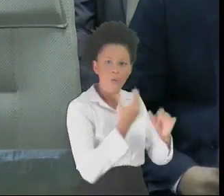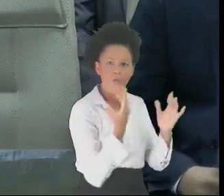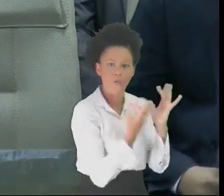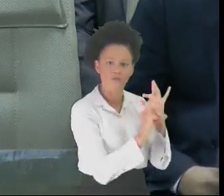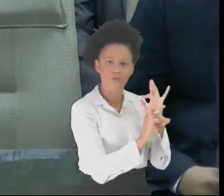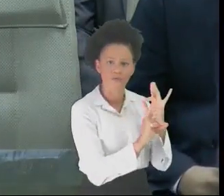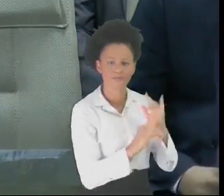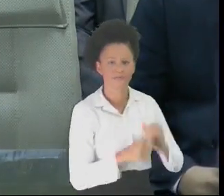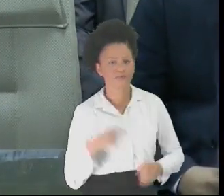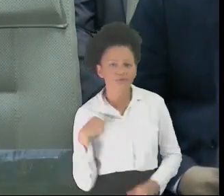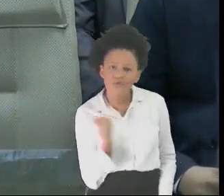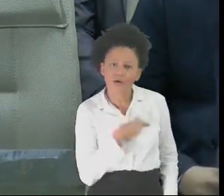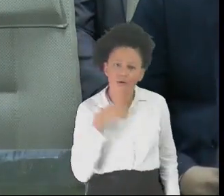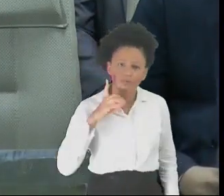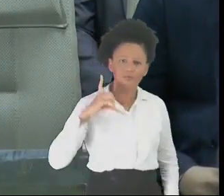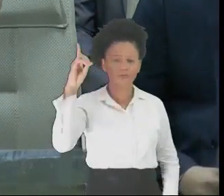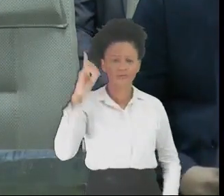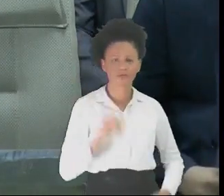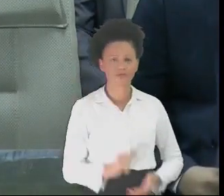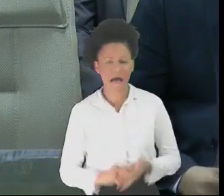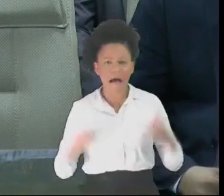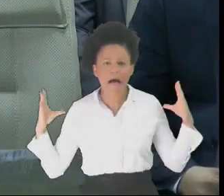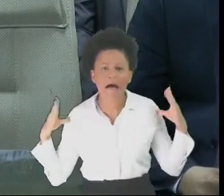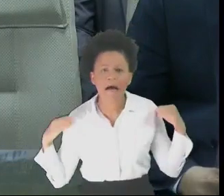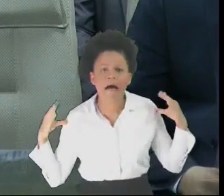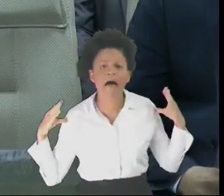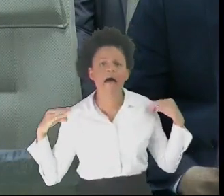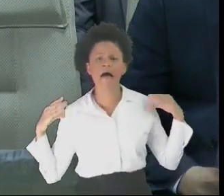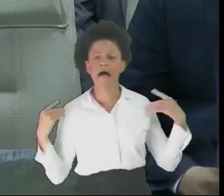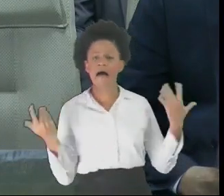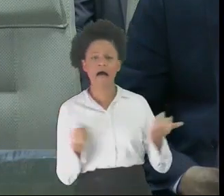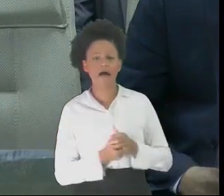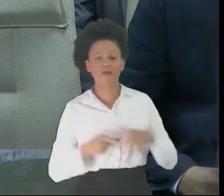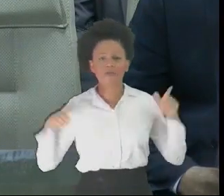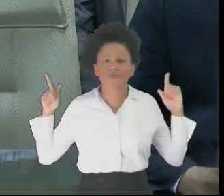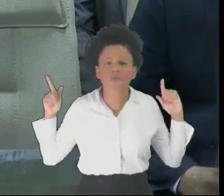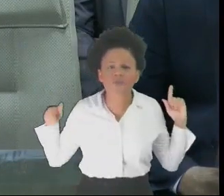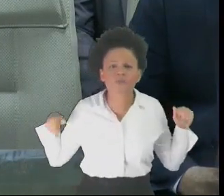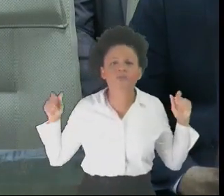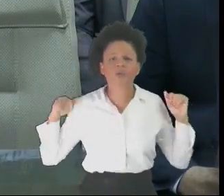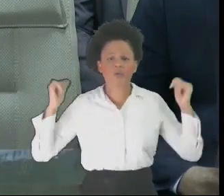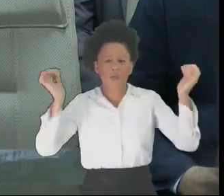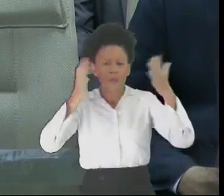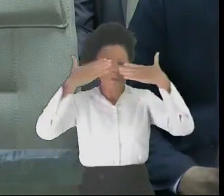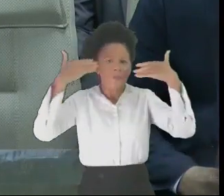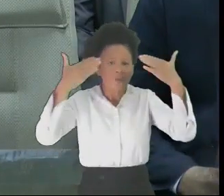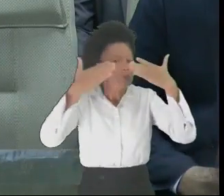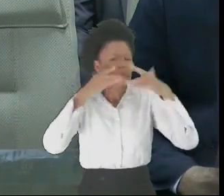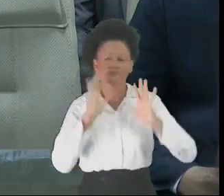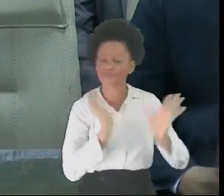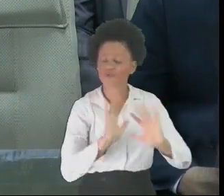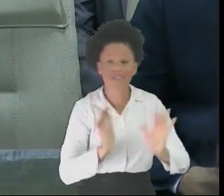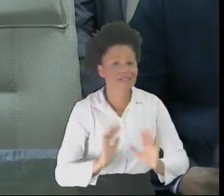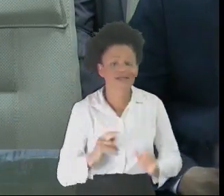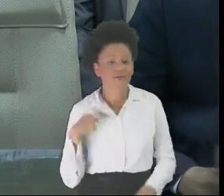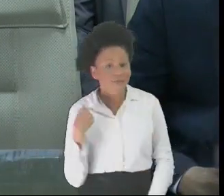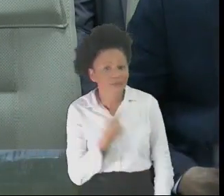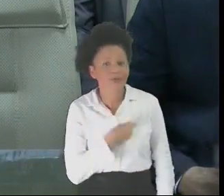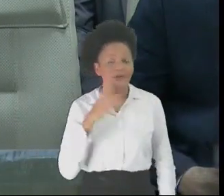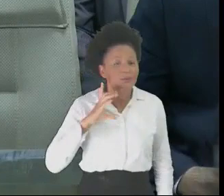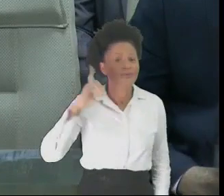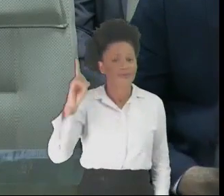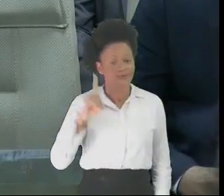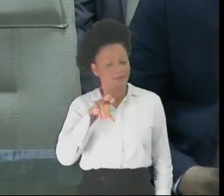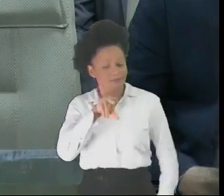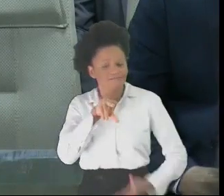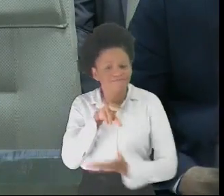É o nosso Deus. Nem anjo, nem arcanjo, nem querubim, nem serafim. É o nosso Deus. Então, irmãos